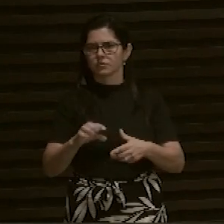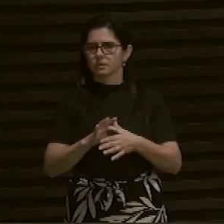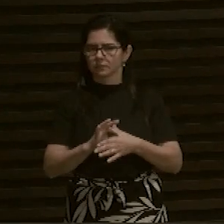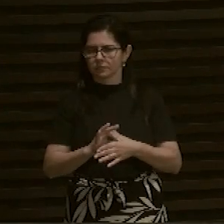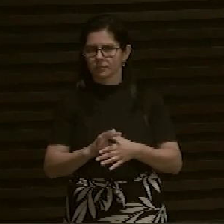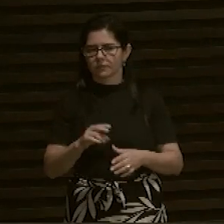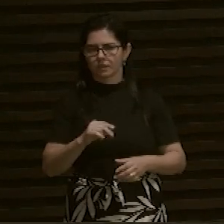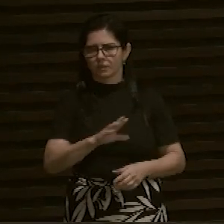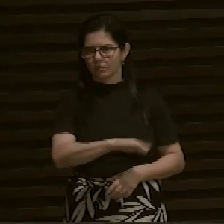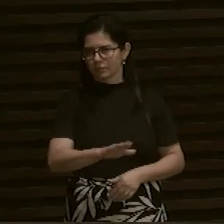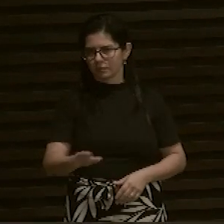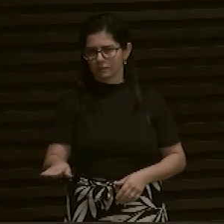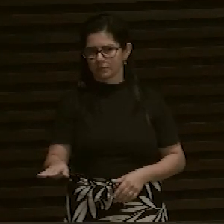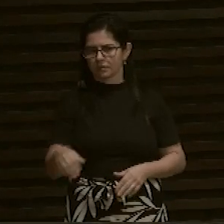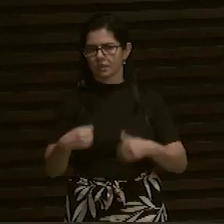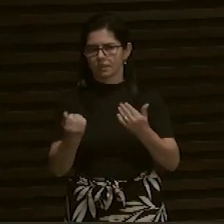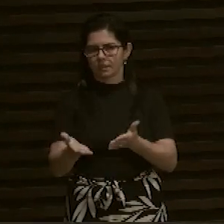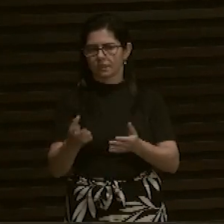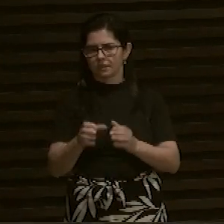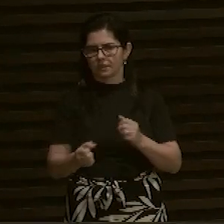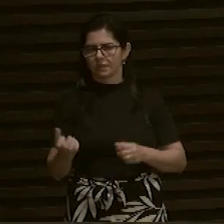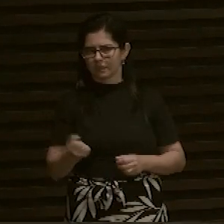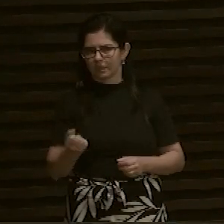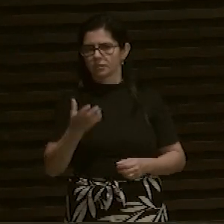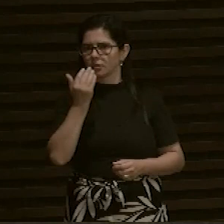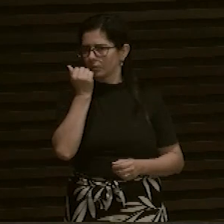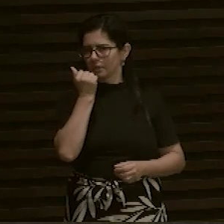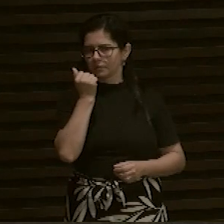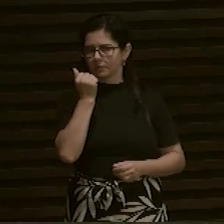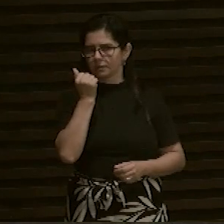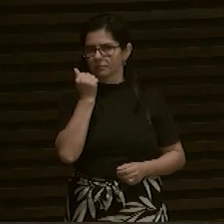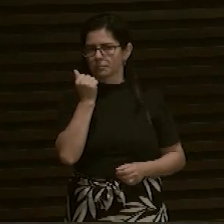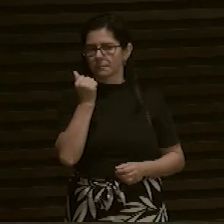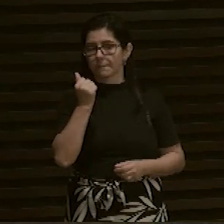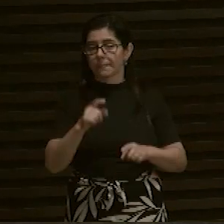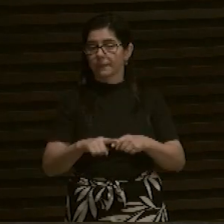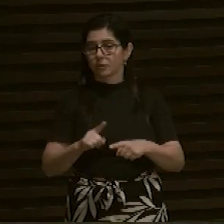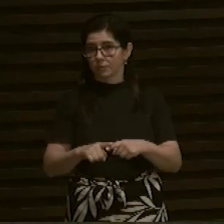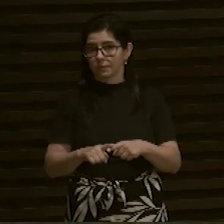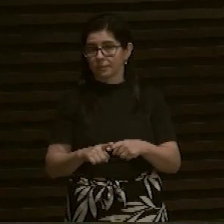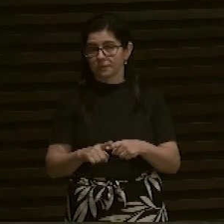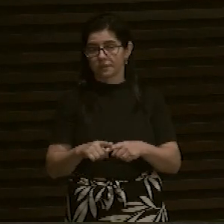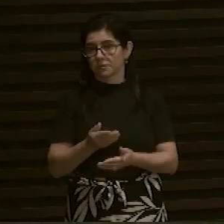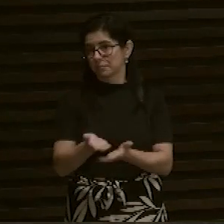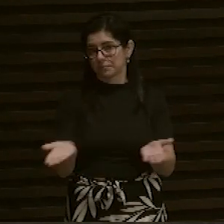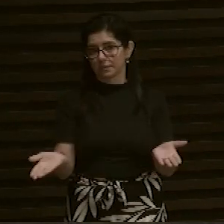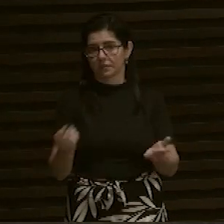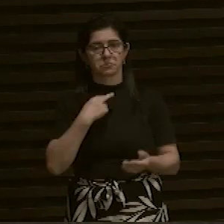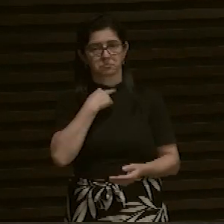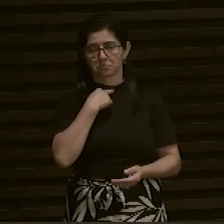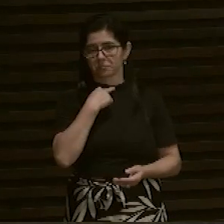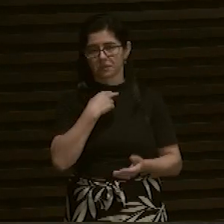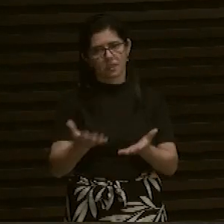Dei a vocês leite e não alimento sólido, pois vocês não estavam em condições de recebê-lo. De fato, vocês